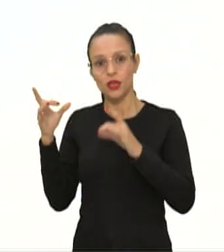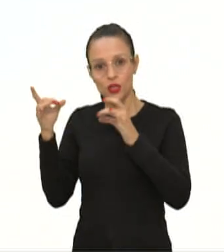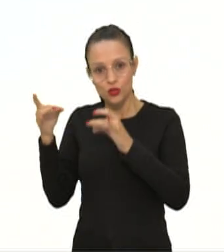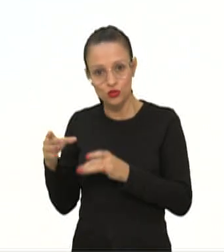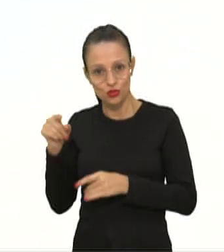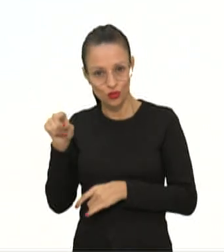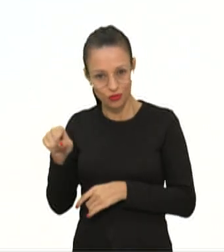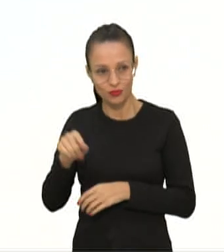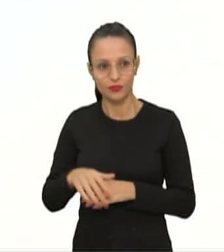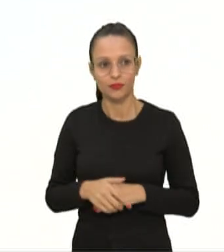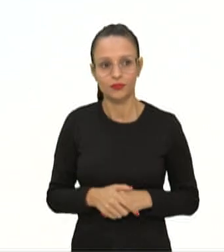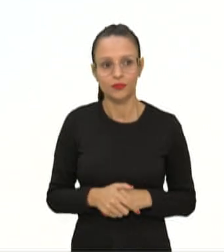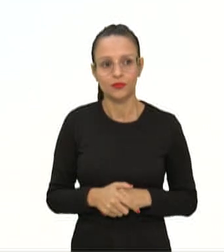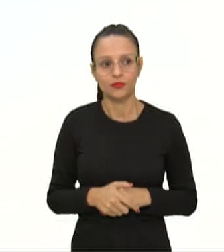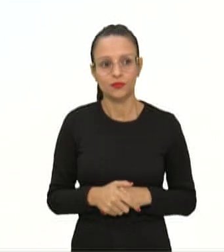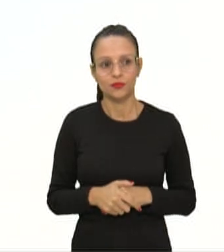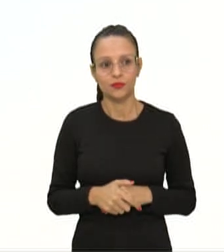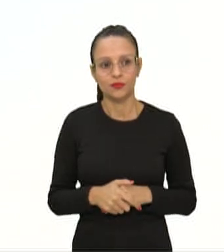Então tá ali.